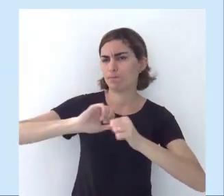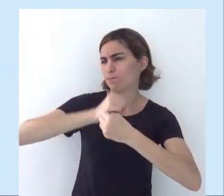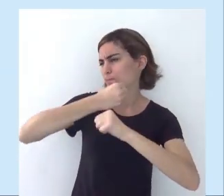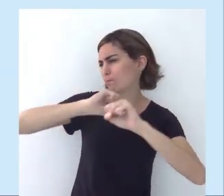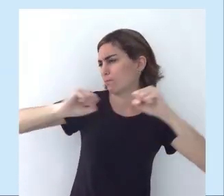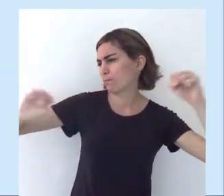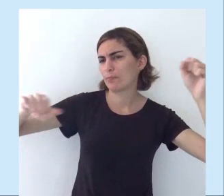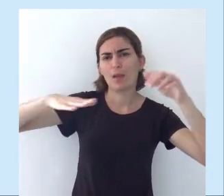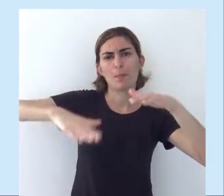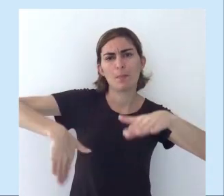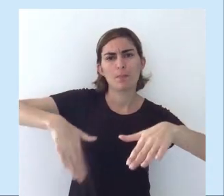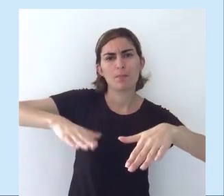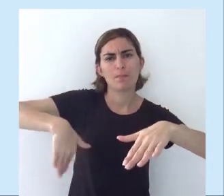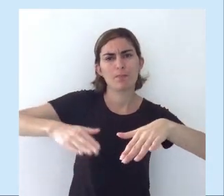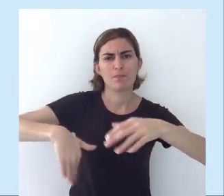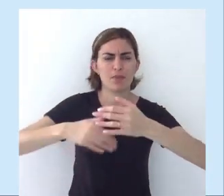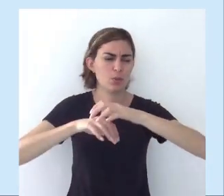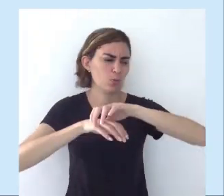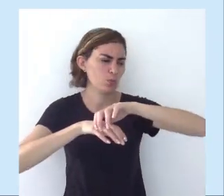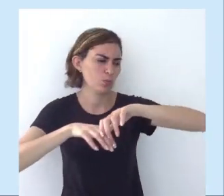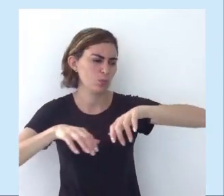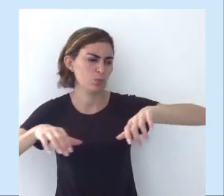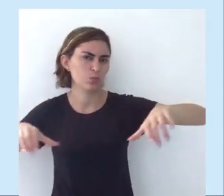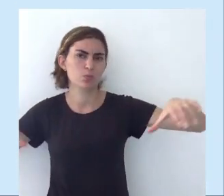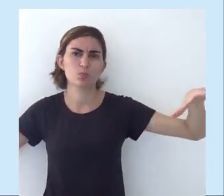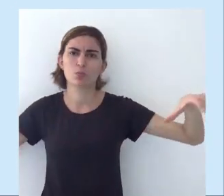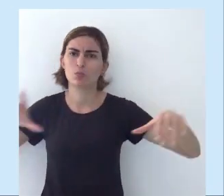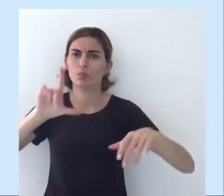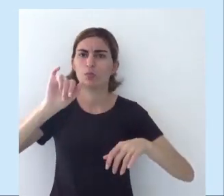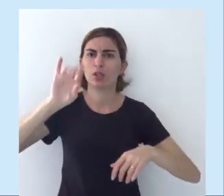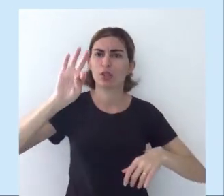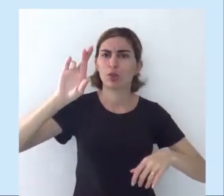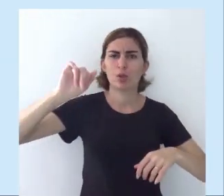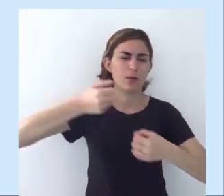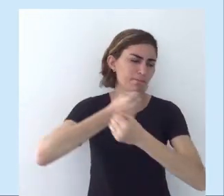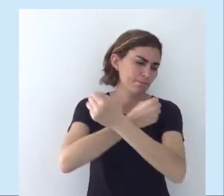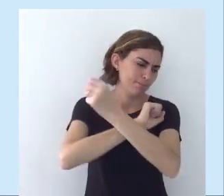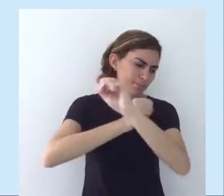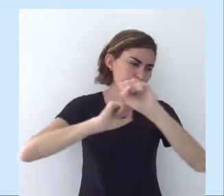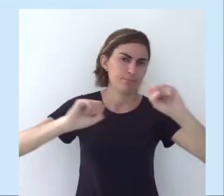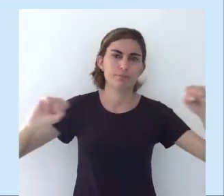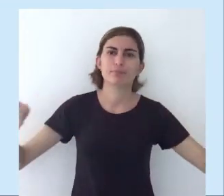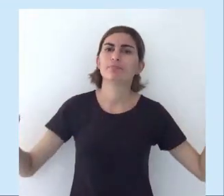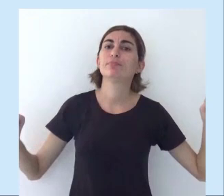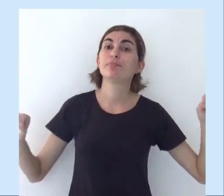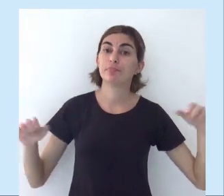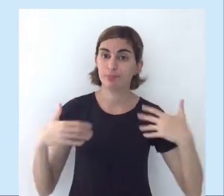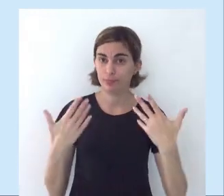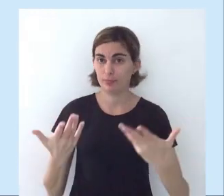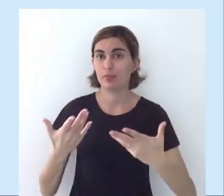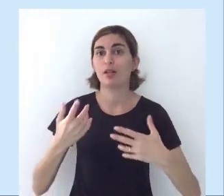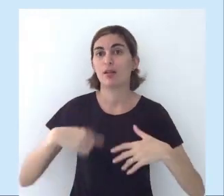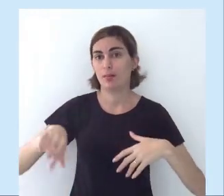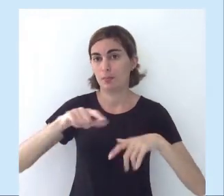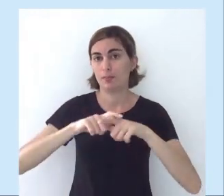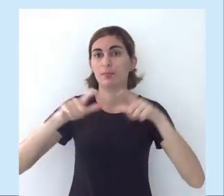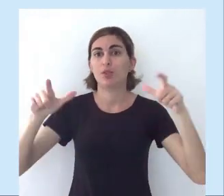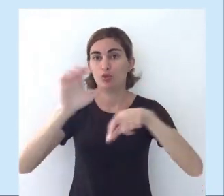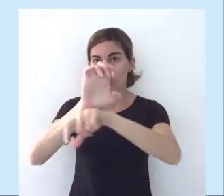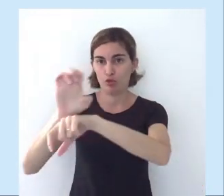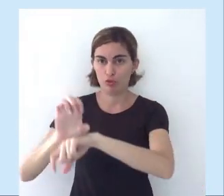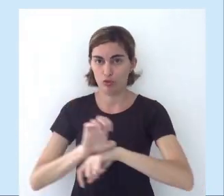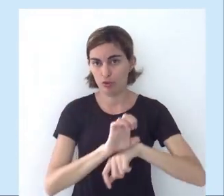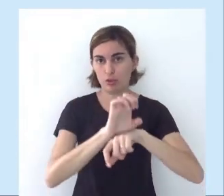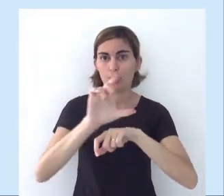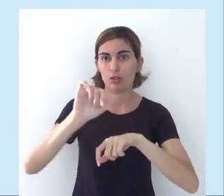litoral imenso, tá? A gente tem uma faixa de litoral muito grande, tá, gente? Praticamente aí a maioria